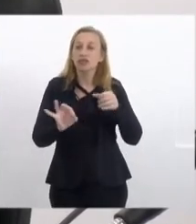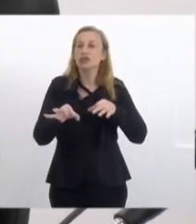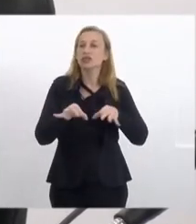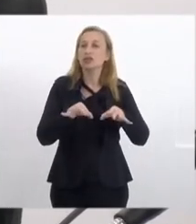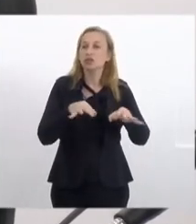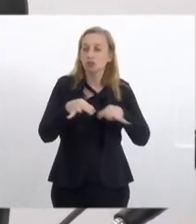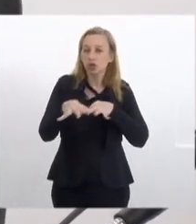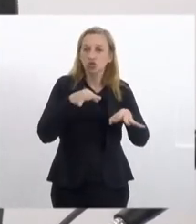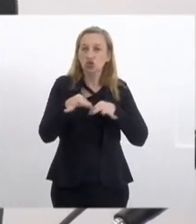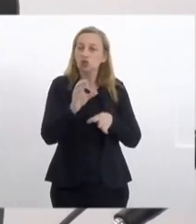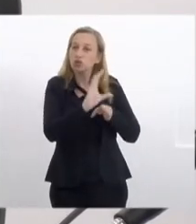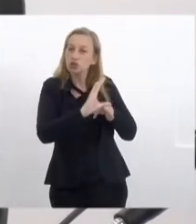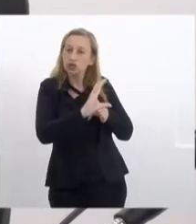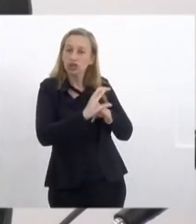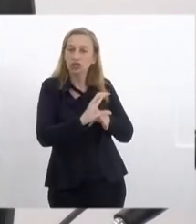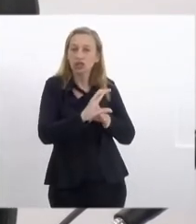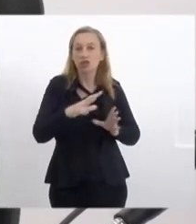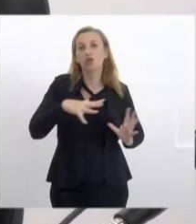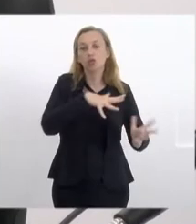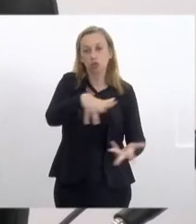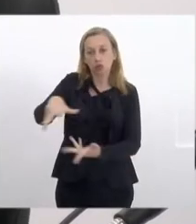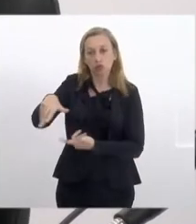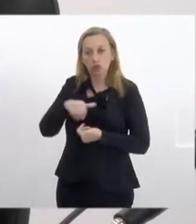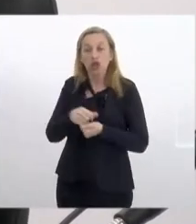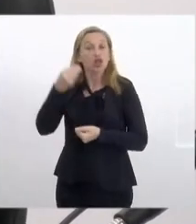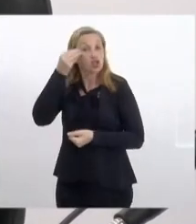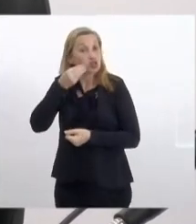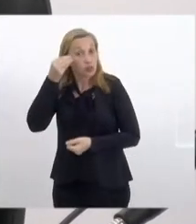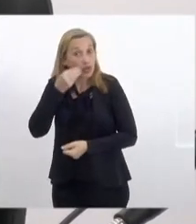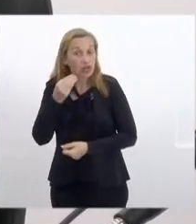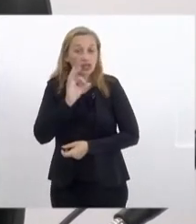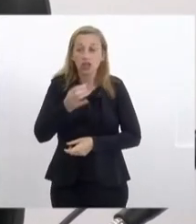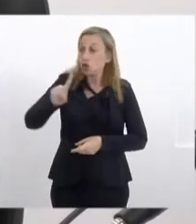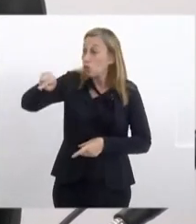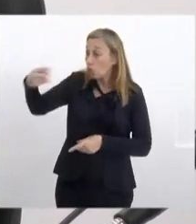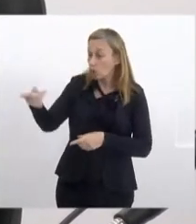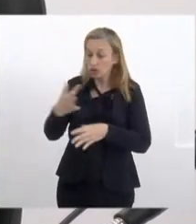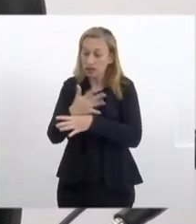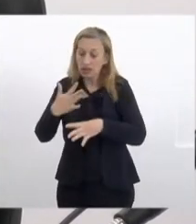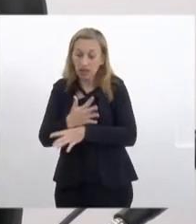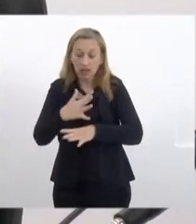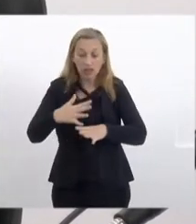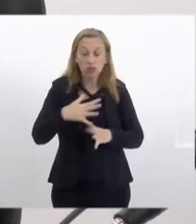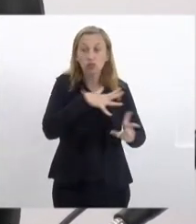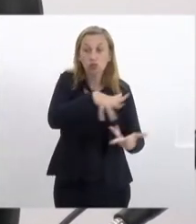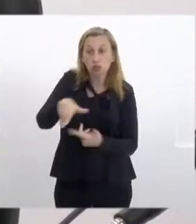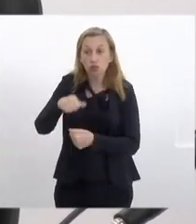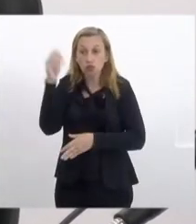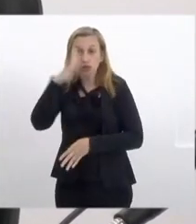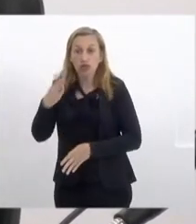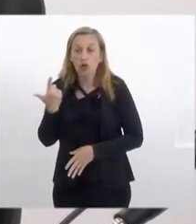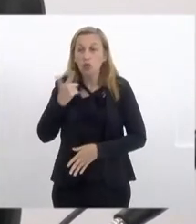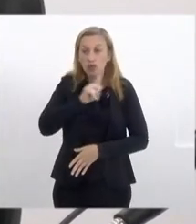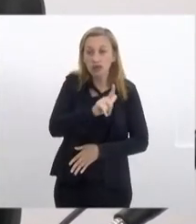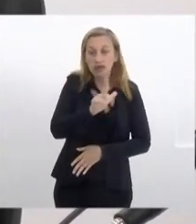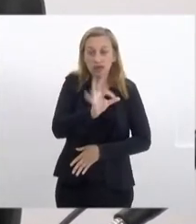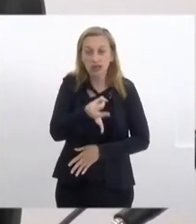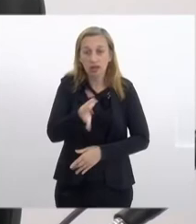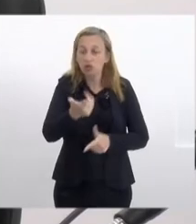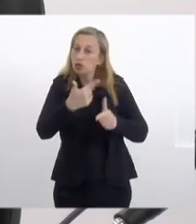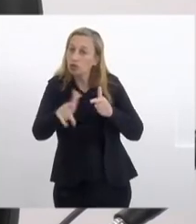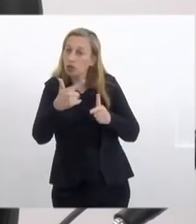com uma consultoria internacional a partir de experiências exitosas em outras cidades do mundo e do Brasil, para que a gente consiga enfrentar esse